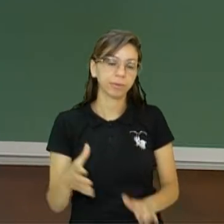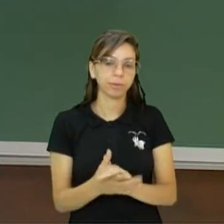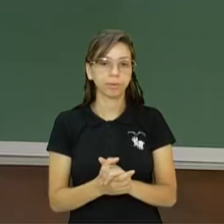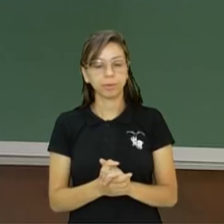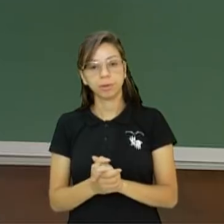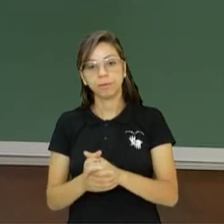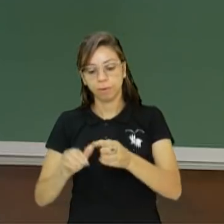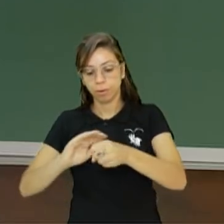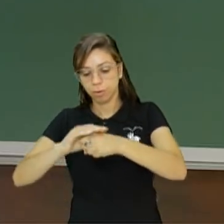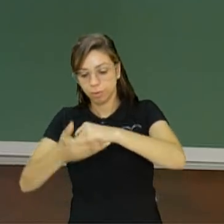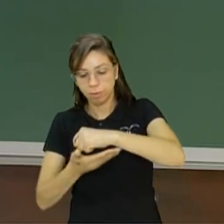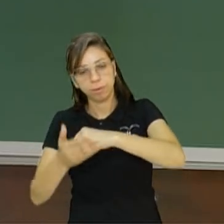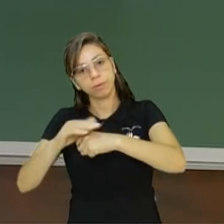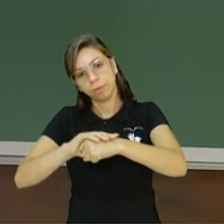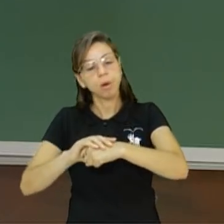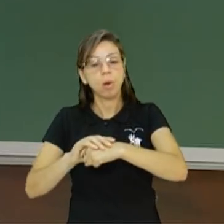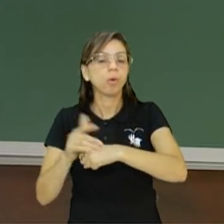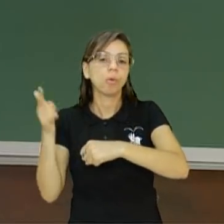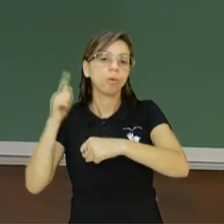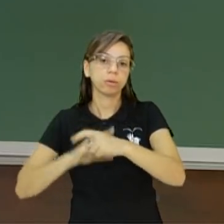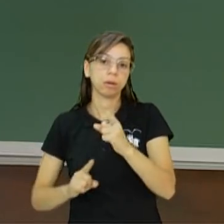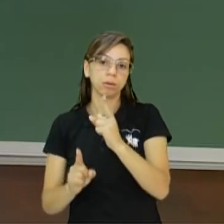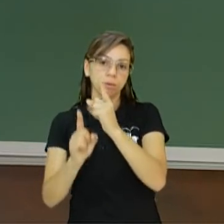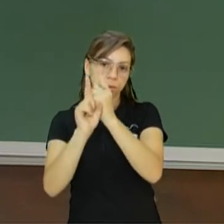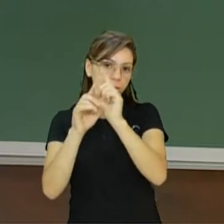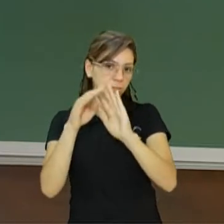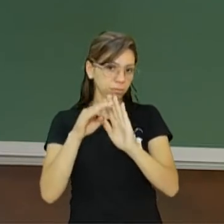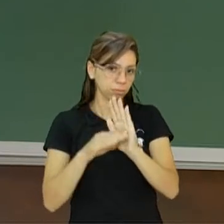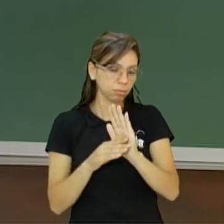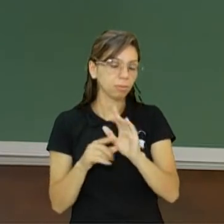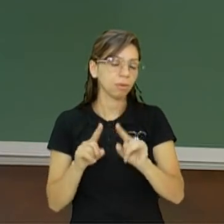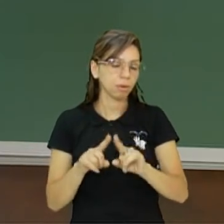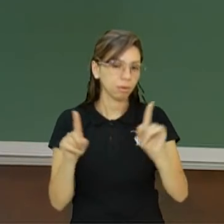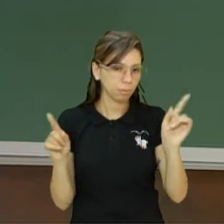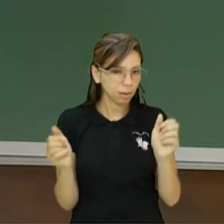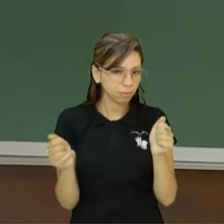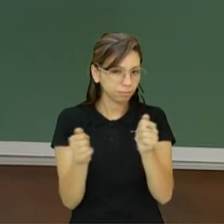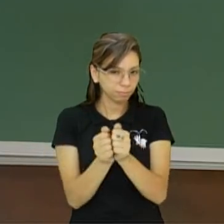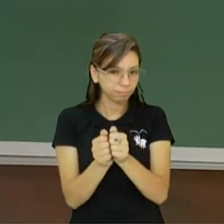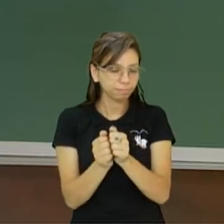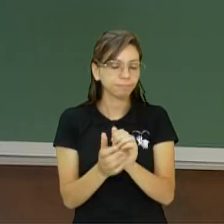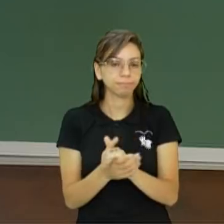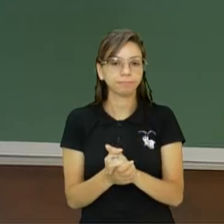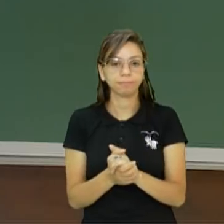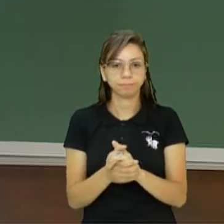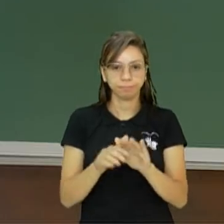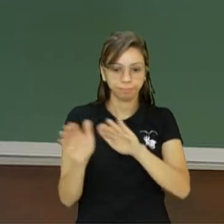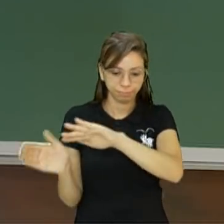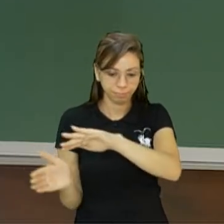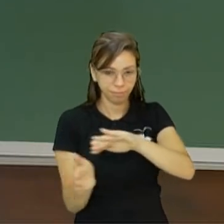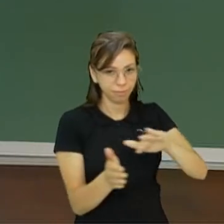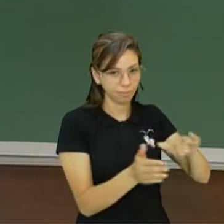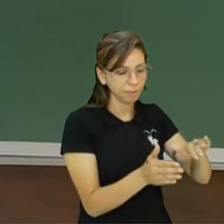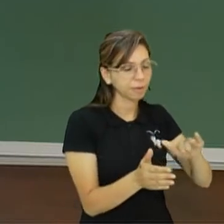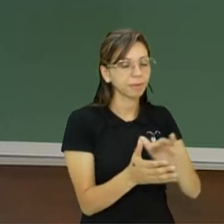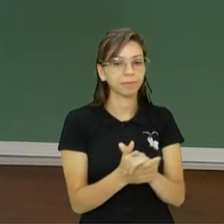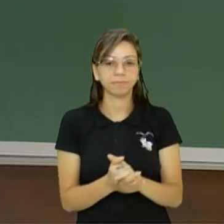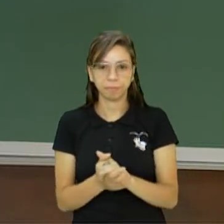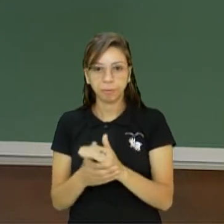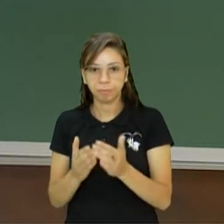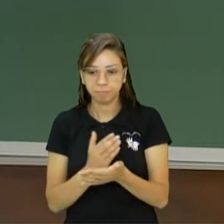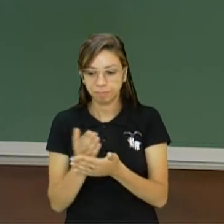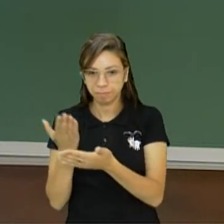pé arredondado, a gente não vai encontrar esses elementos. Mas vamos juntos então? Vamos parar de falar de dor e vamos estudar,